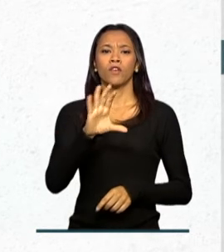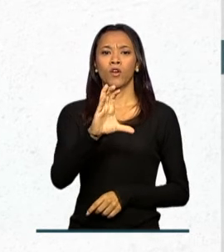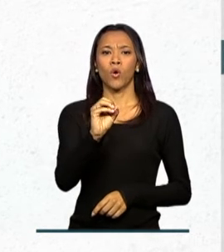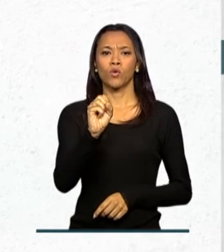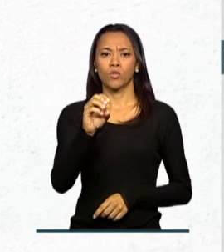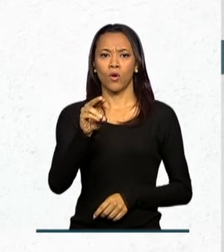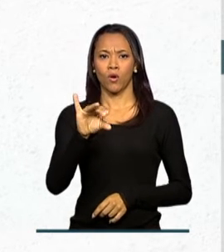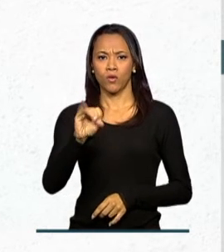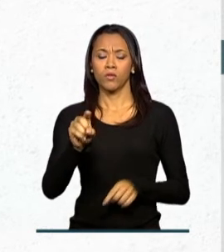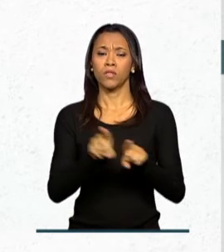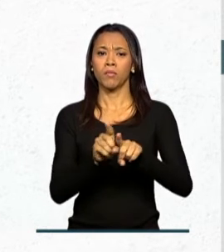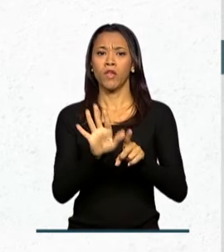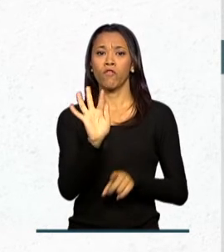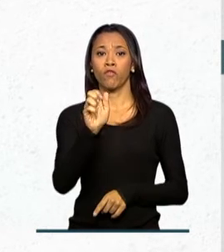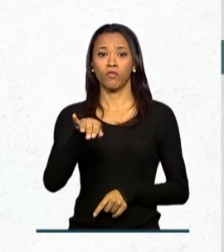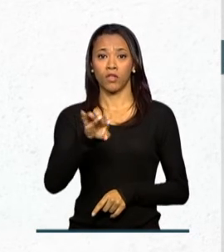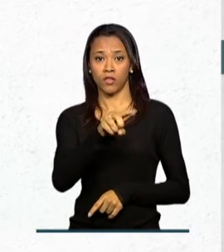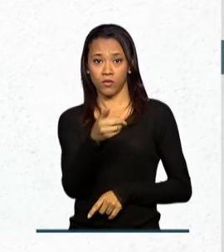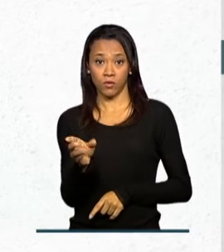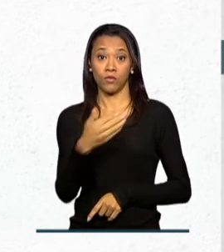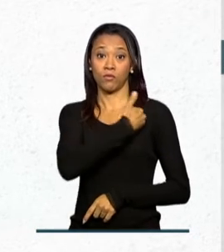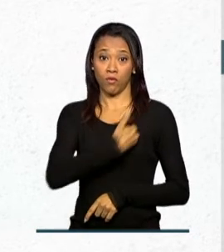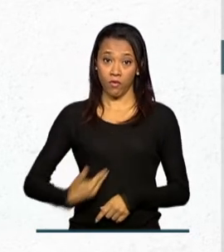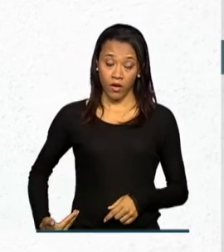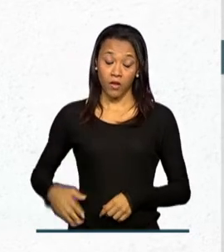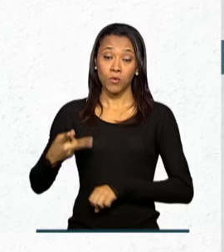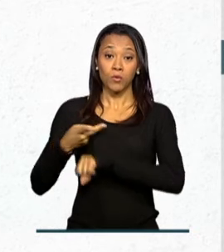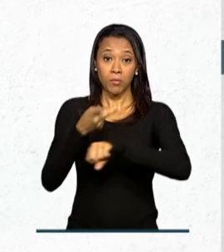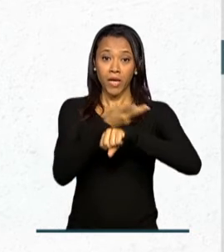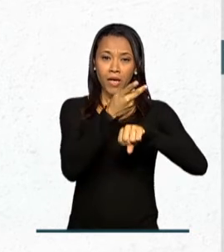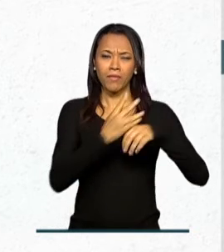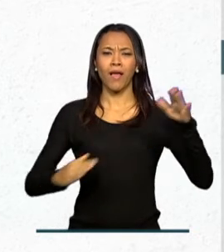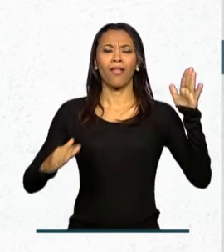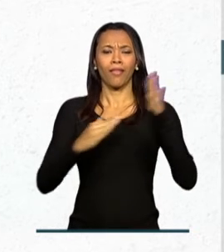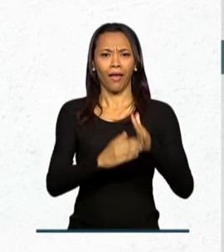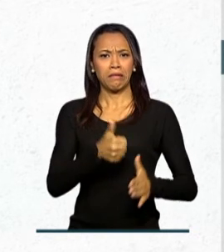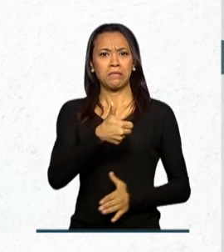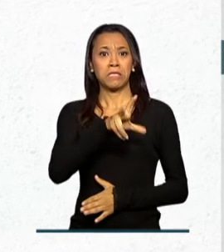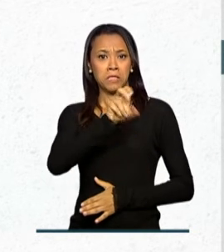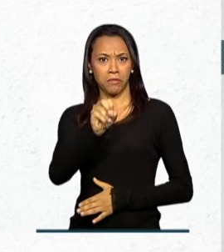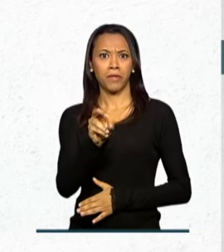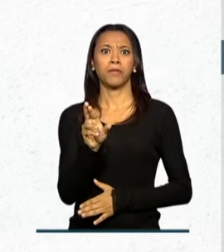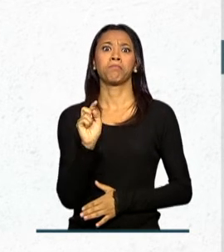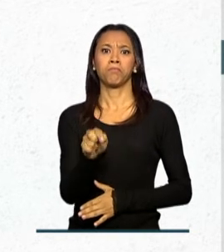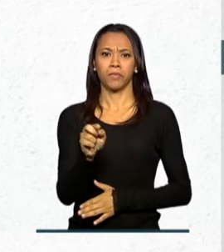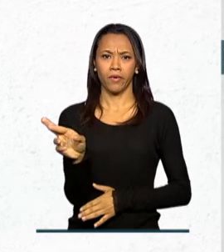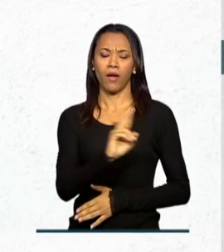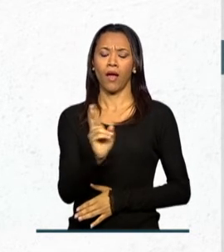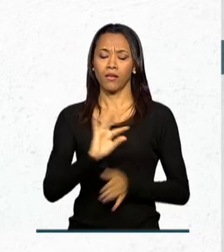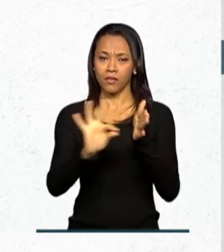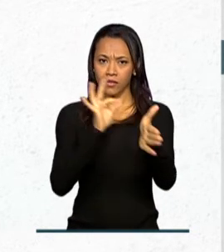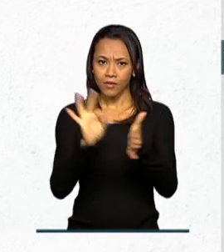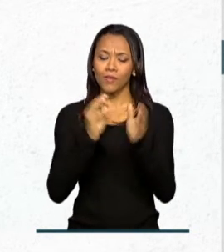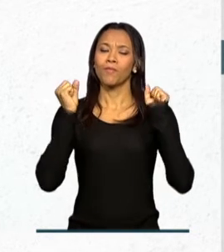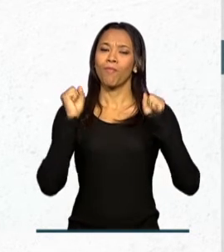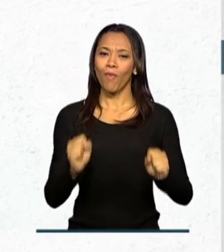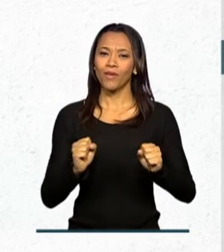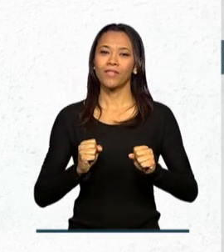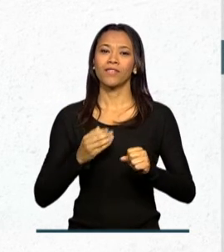consórcios públicos e fundações públicas. Os prêmios podem chegar a R$ 150 mil. Reais. As inscrições podem